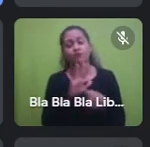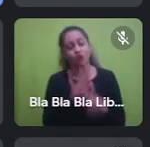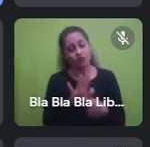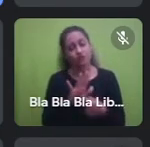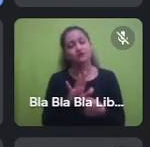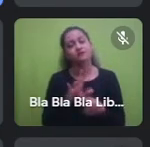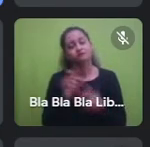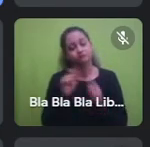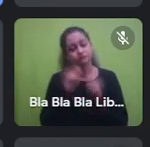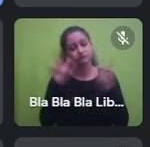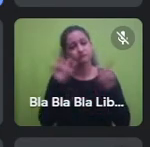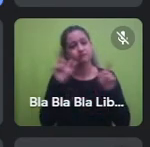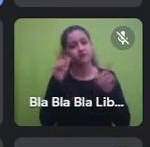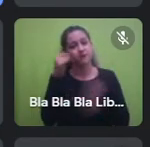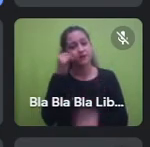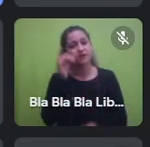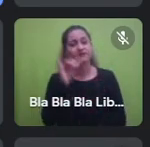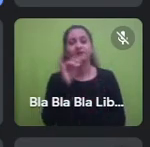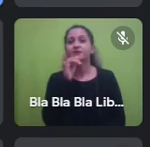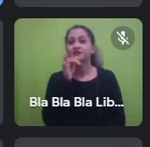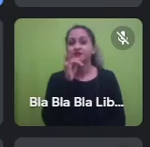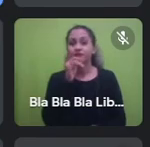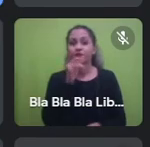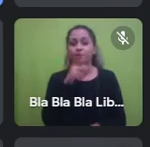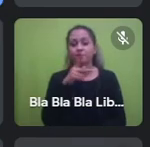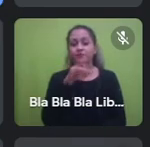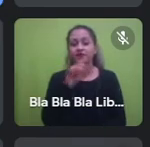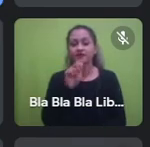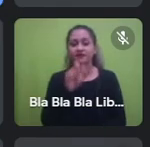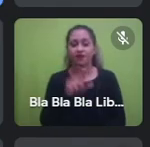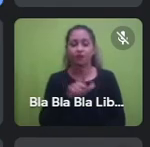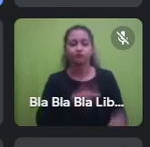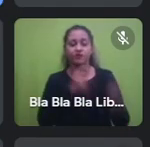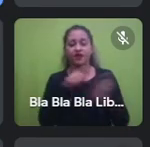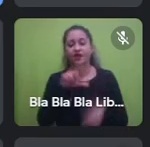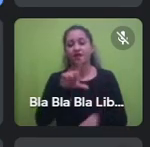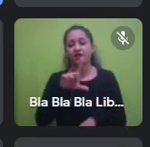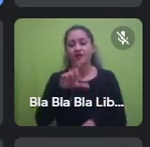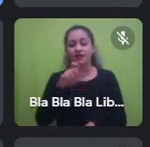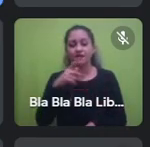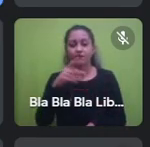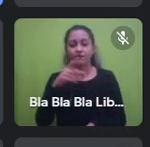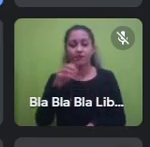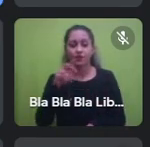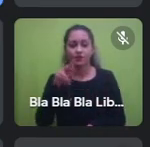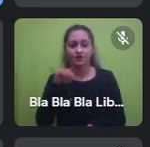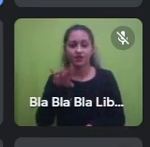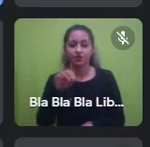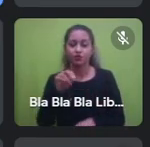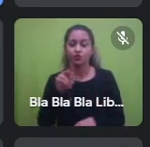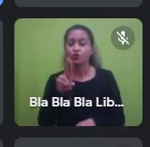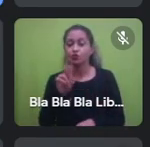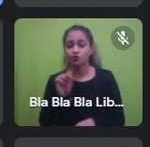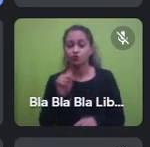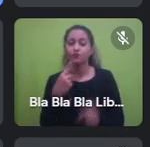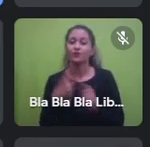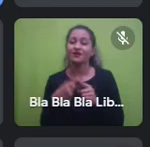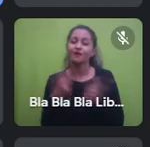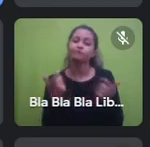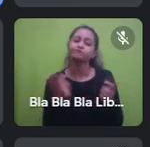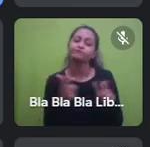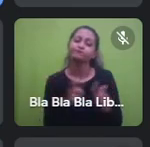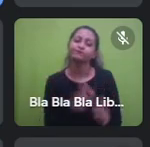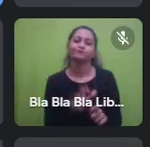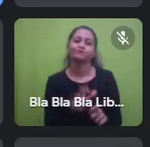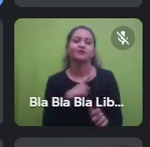alerta para a gente não fazer, por exemplo, captura de piau, que é o Leporinus. porque alguns leporinos, algumas espécies estão